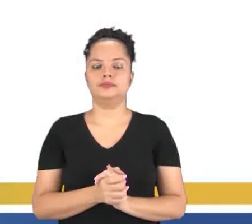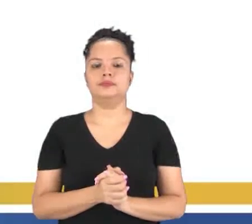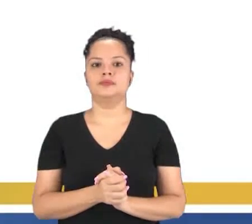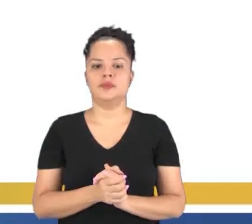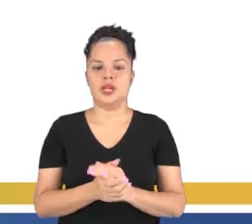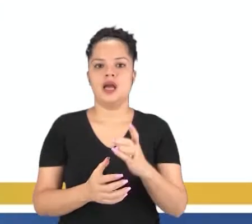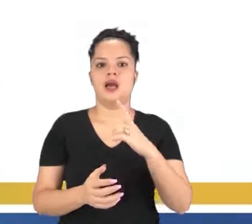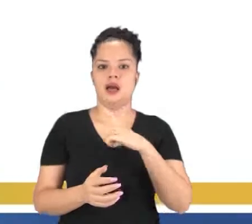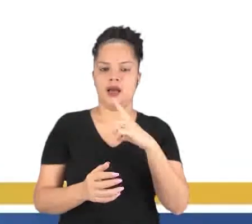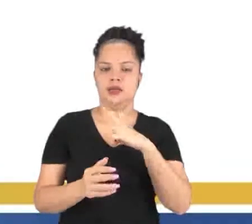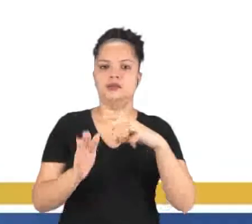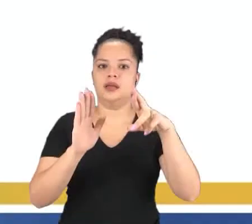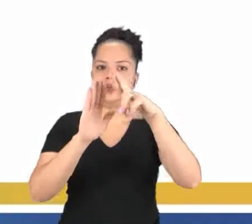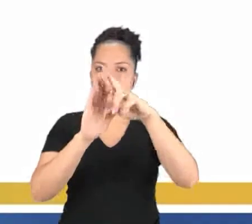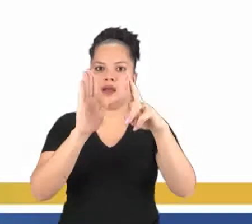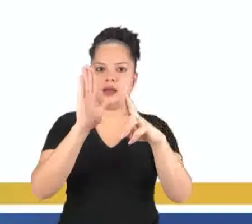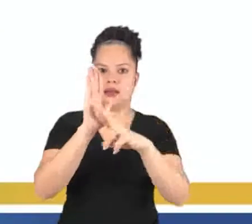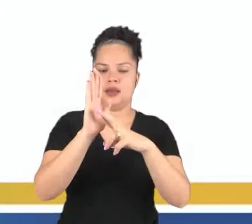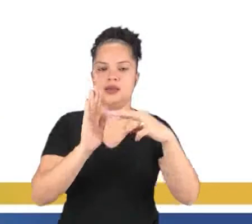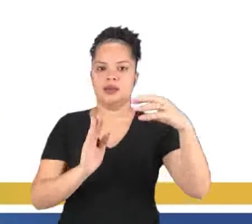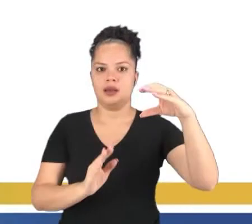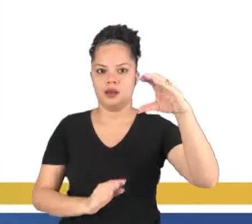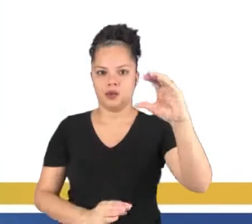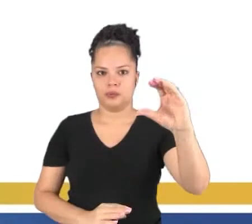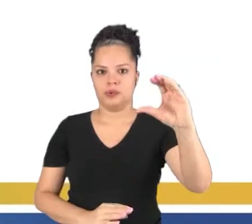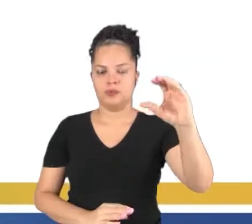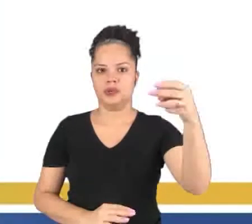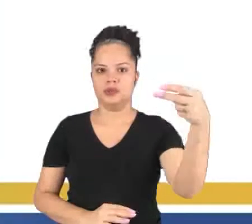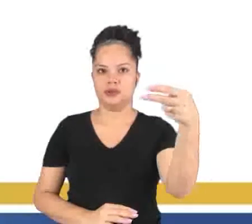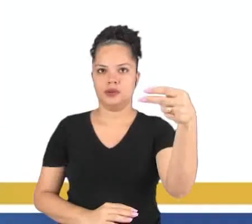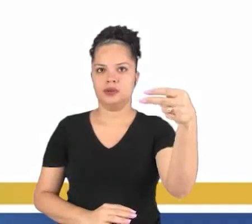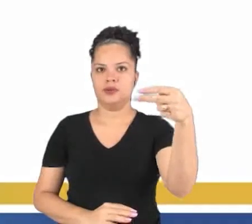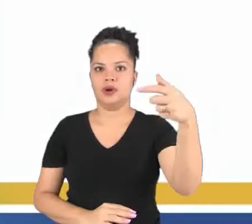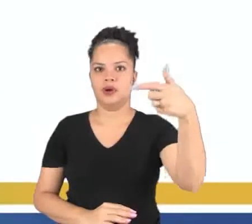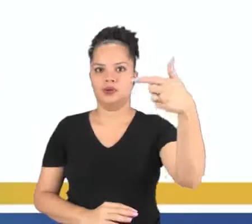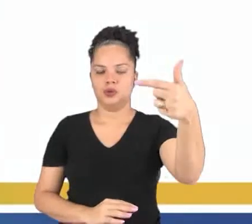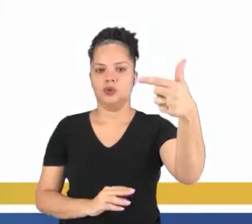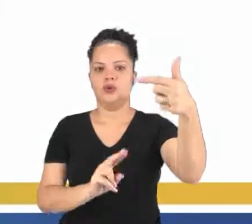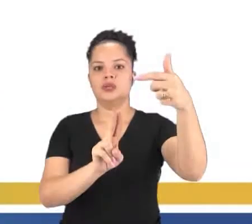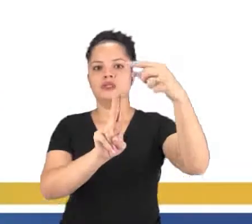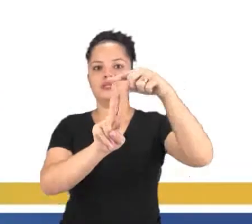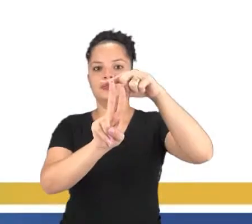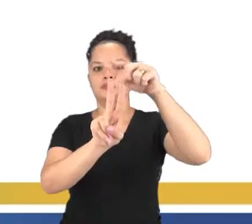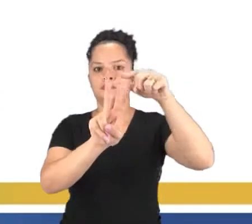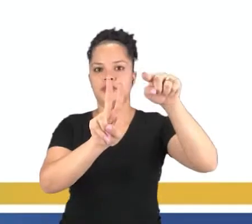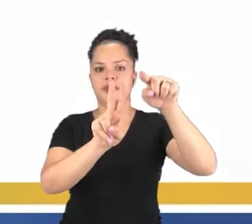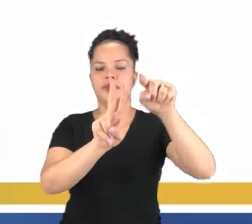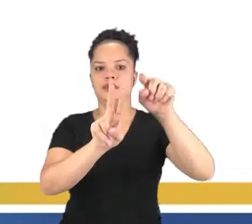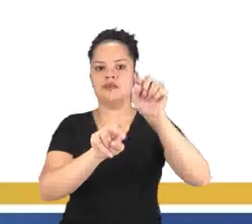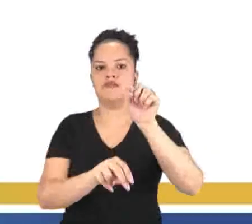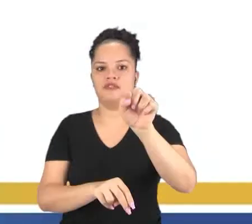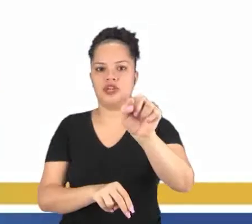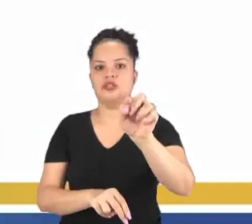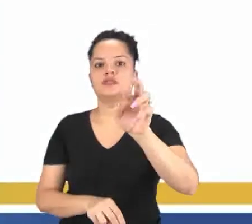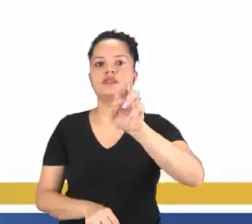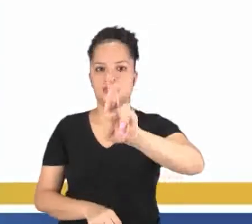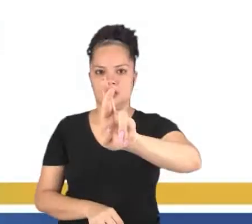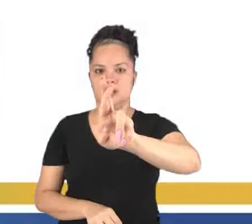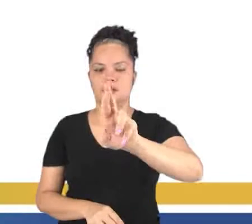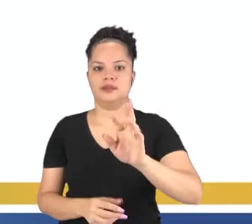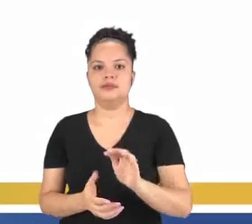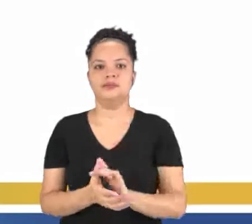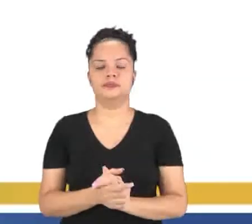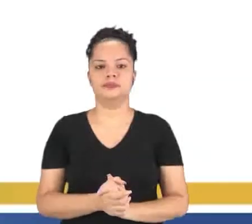E, assim sendo, o comprimento de uma circunferência, só para você lembrar, é 2πr, ou seja, 2 multiplicado por π multiplicado por